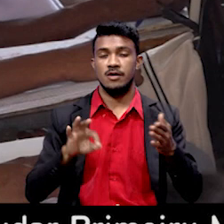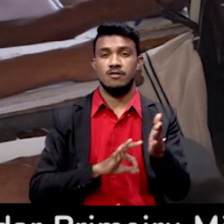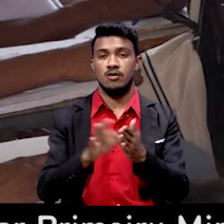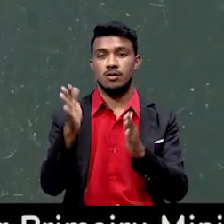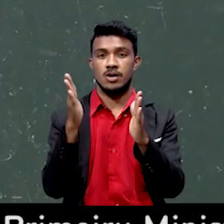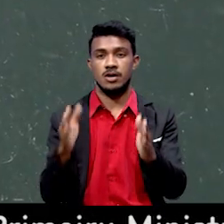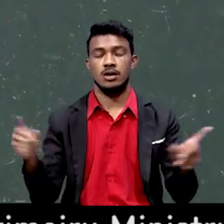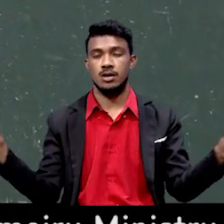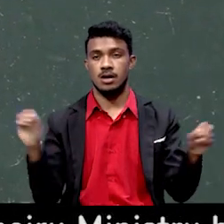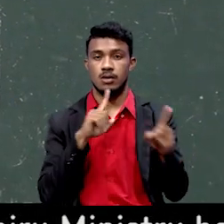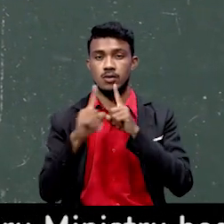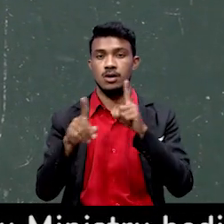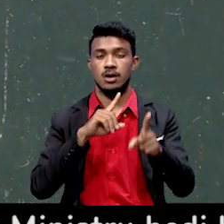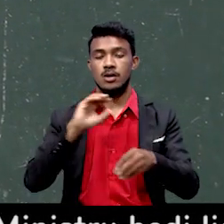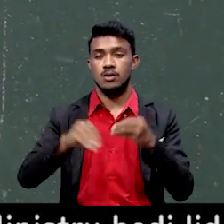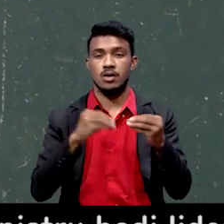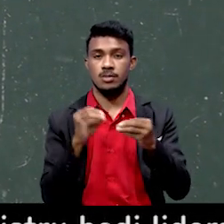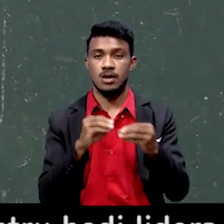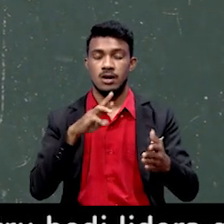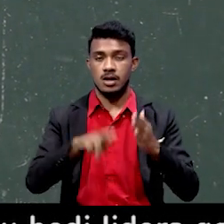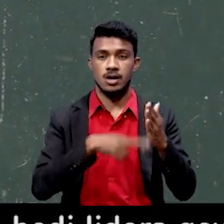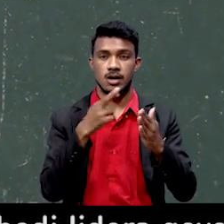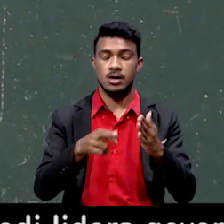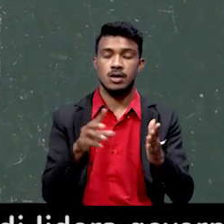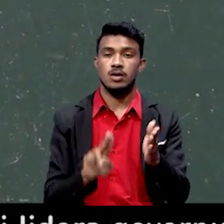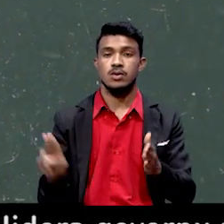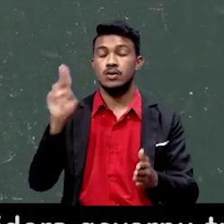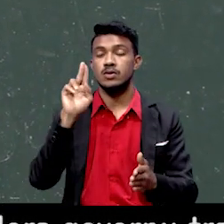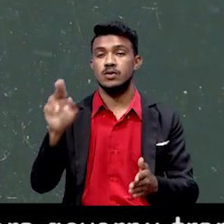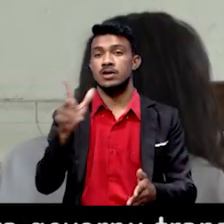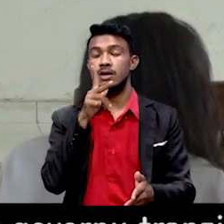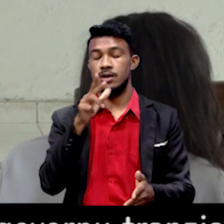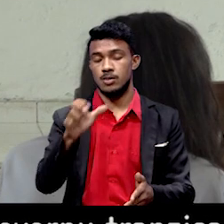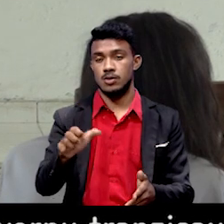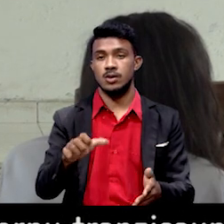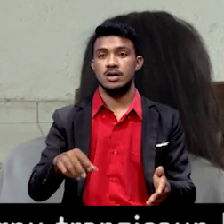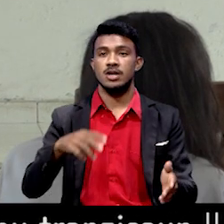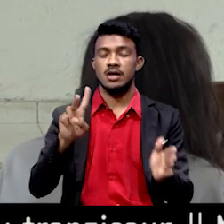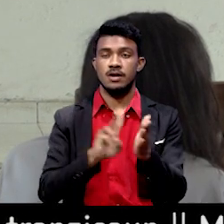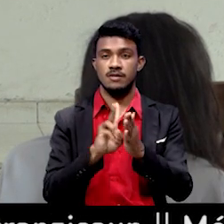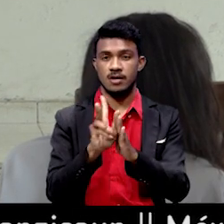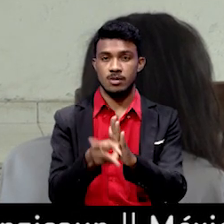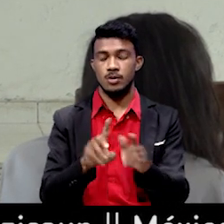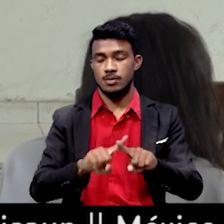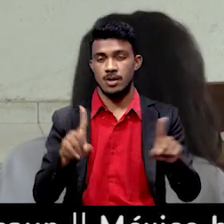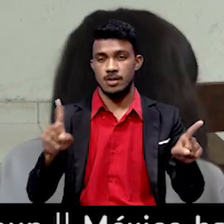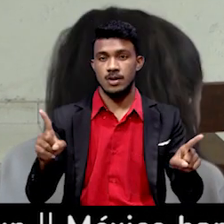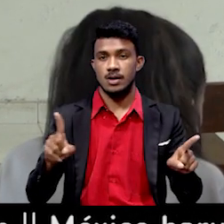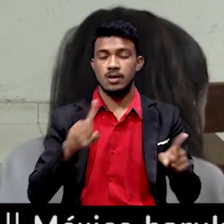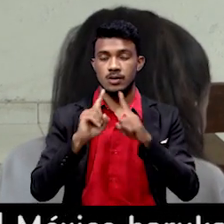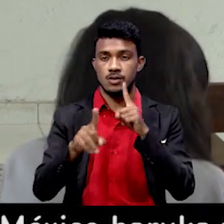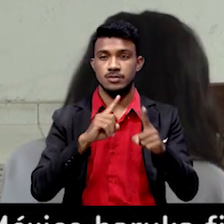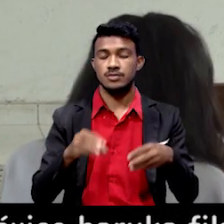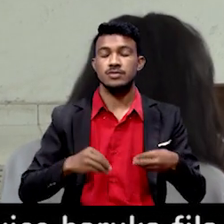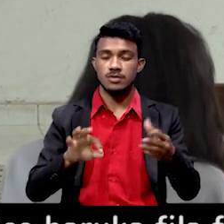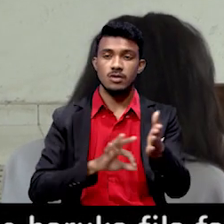la colia com a regras utilização língua português, baíra sistema gramática, mas be somente for